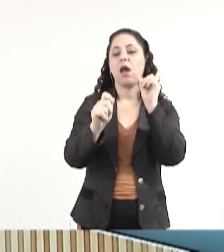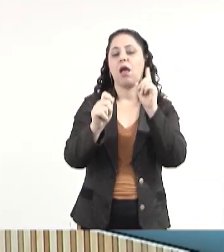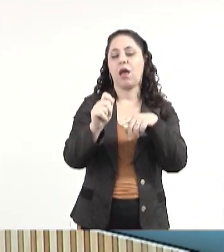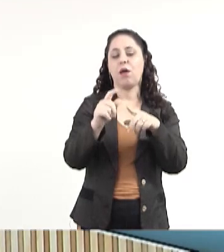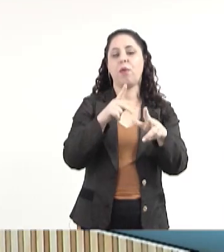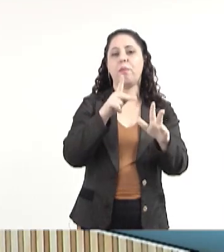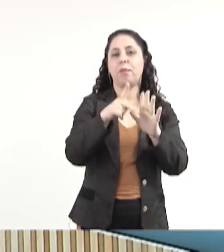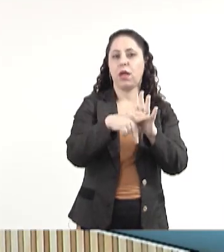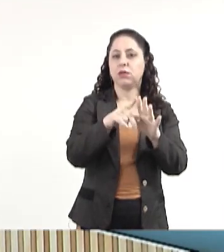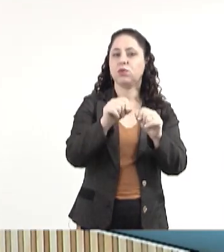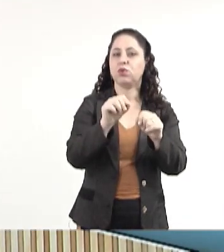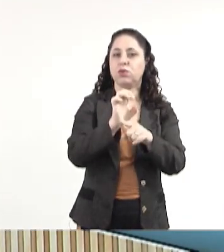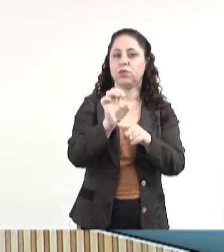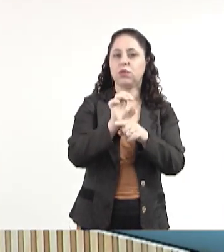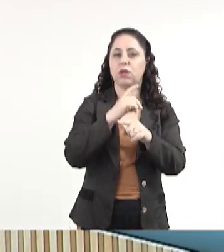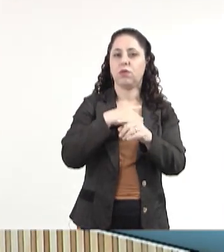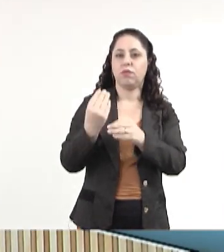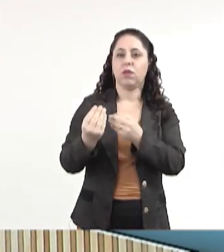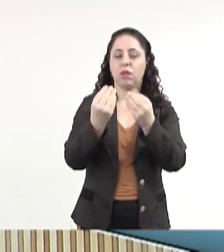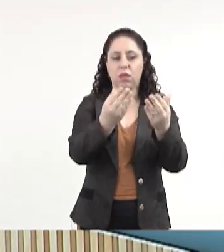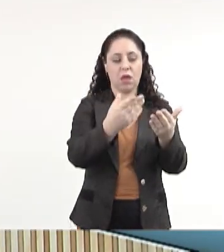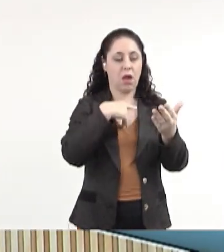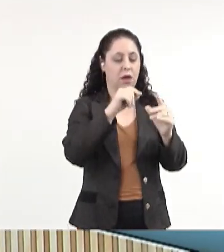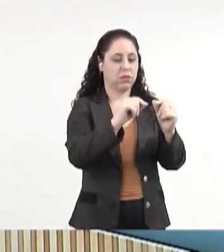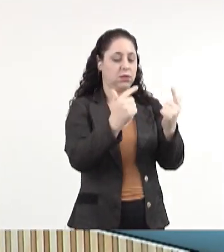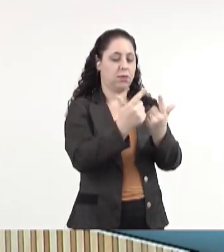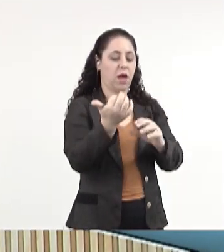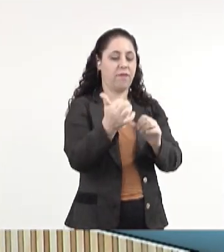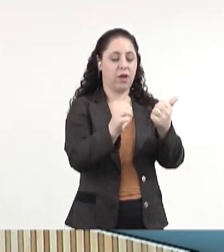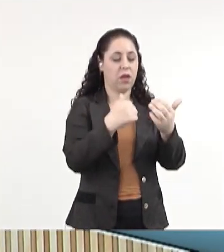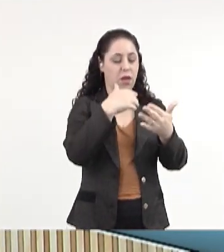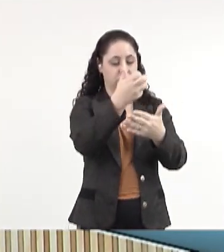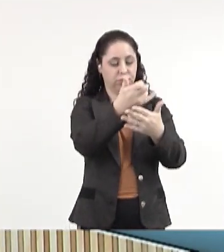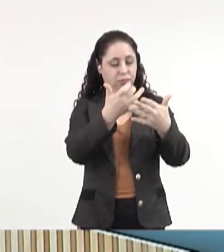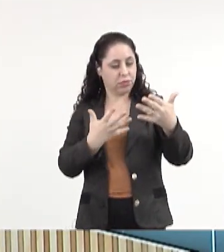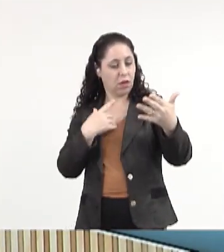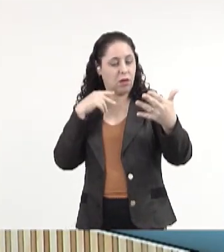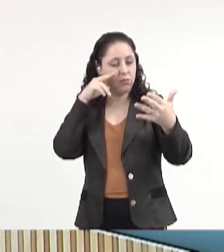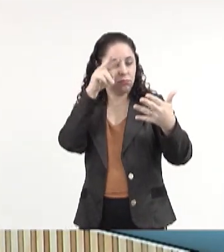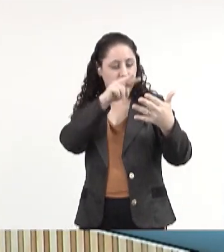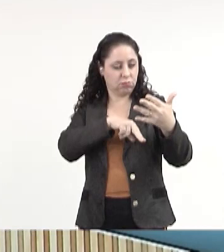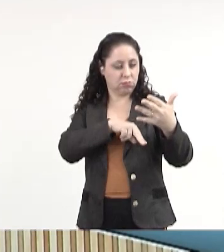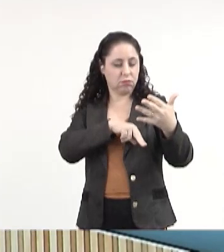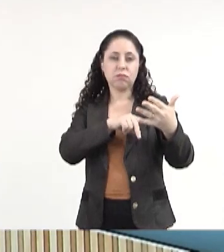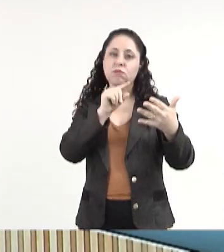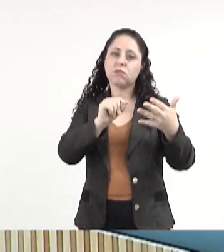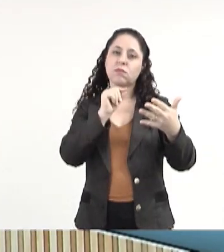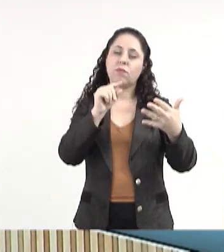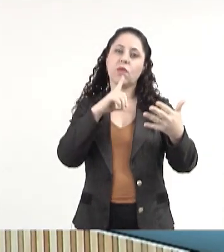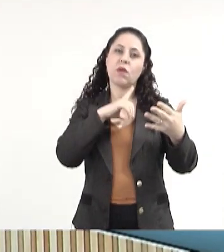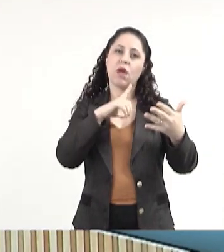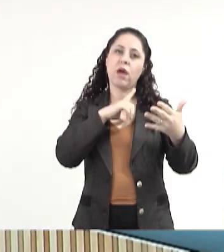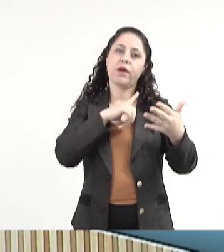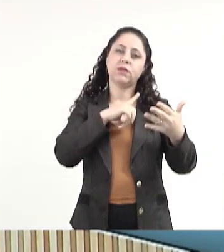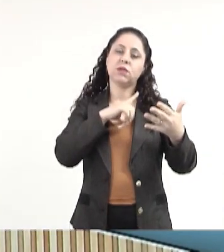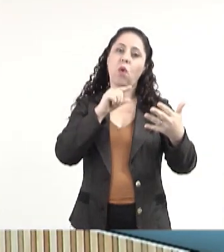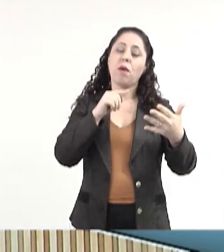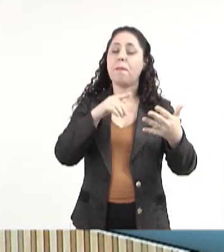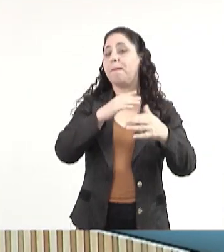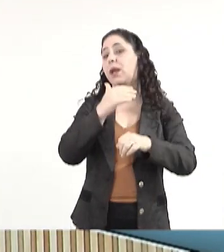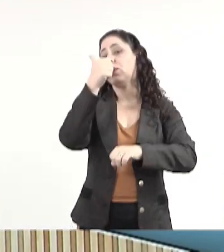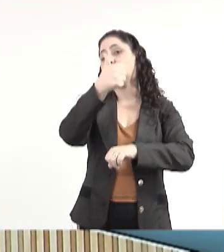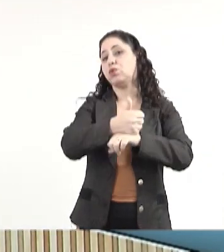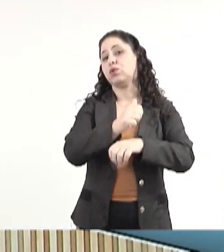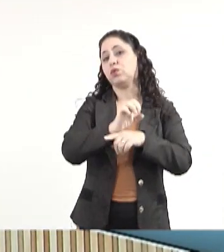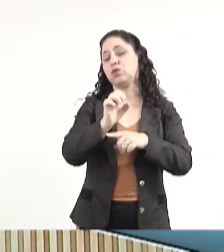um plano que o Estado entrega à Assembleia Legislativa de maneira de que o que será a